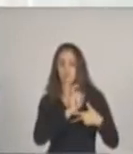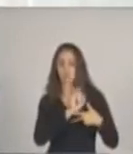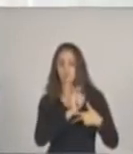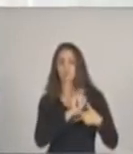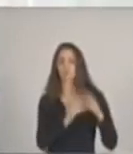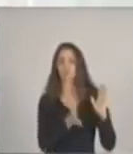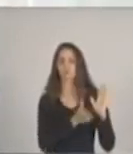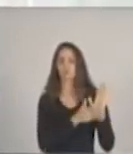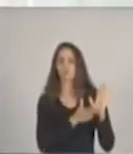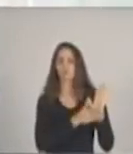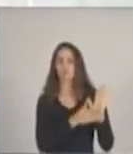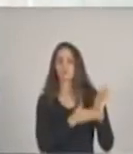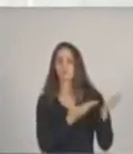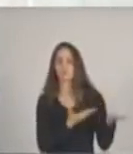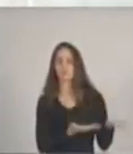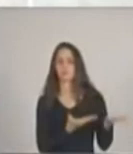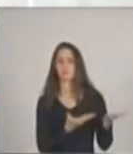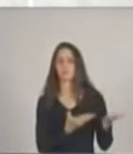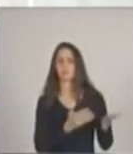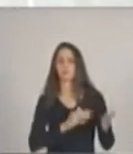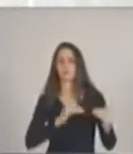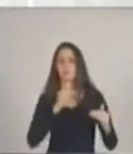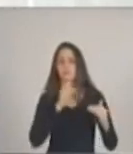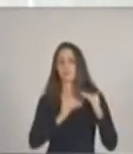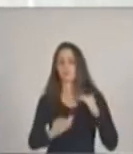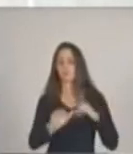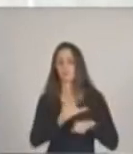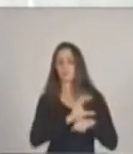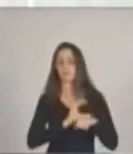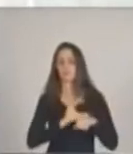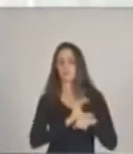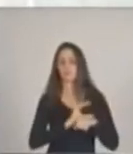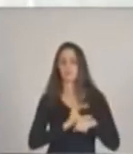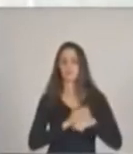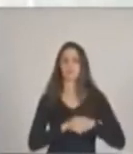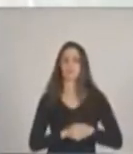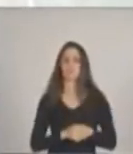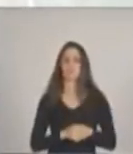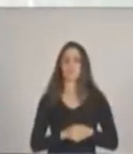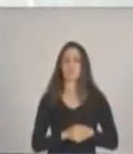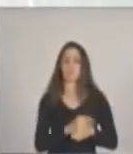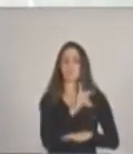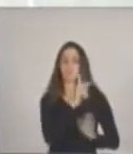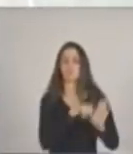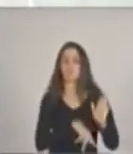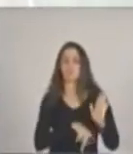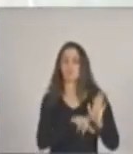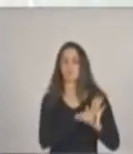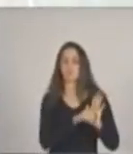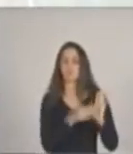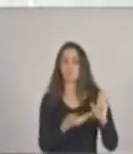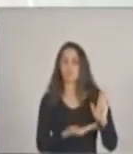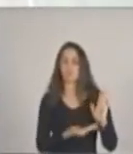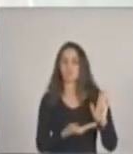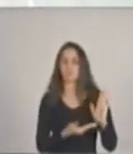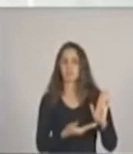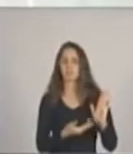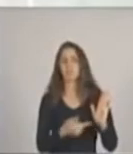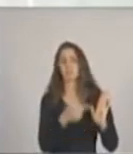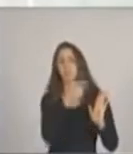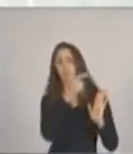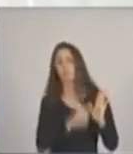proposição formalmente inconstitucional. O presente projeto,